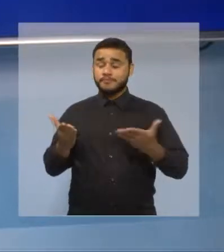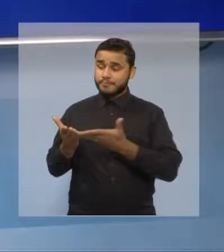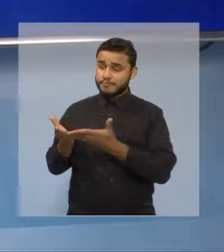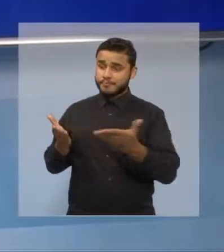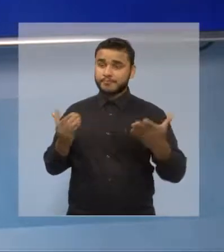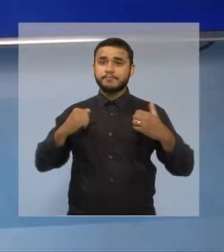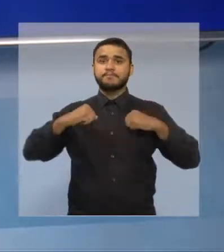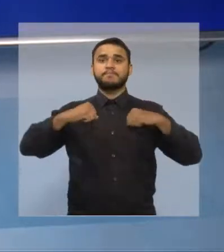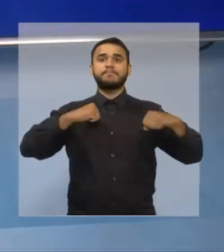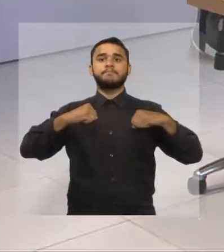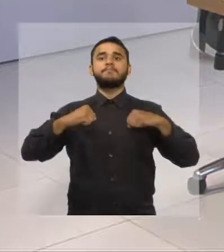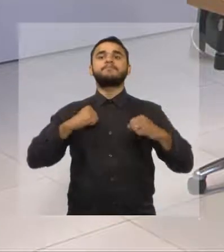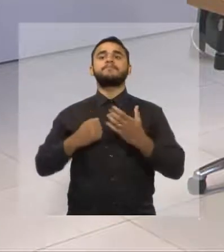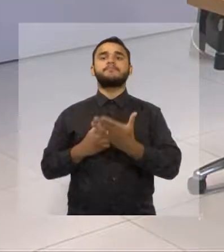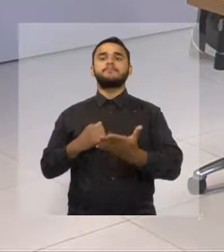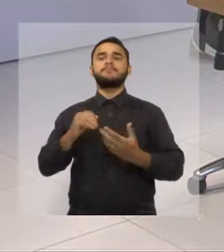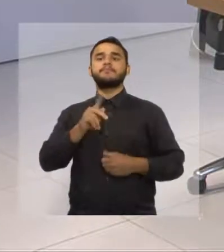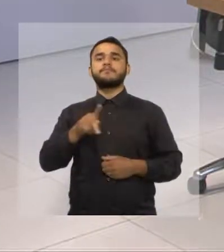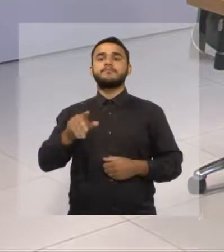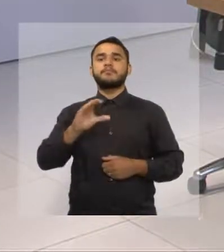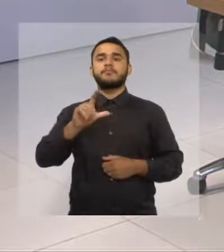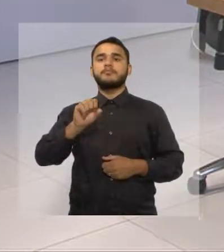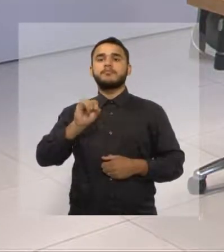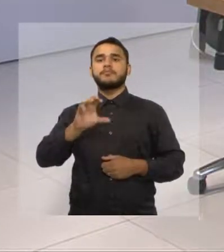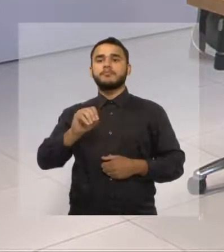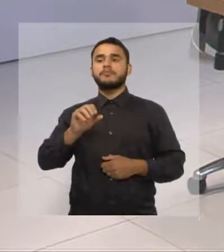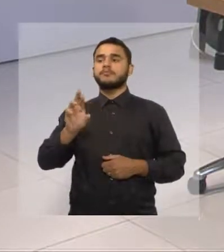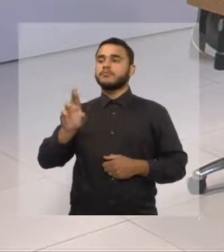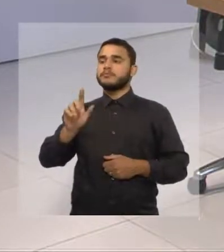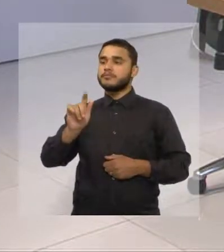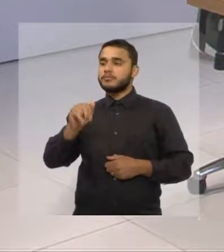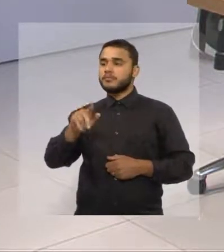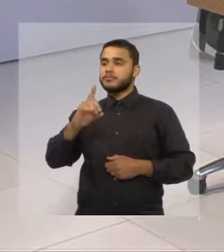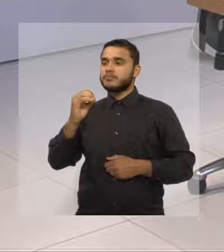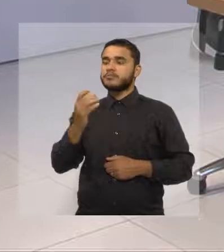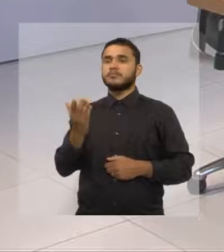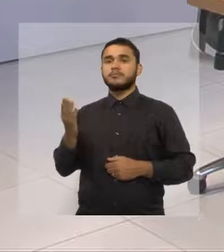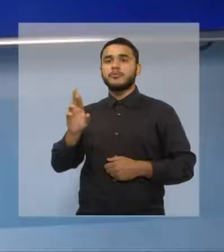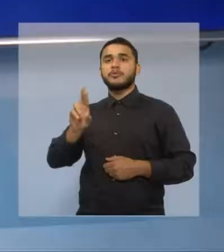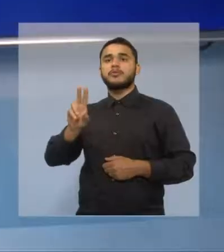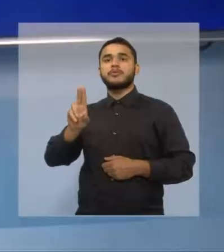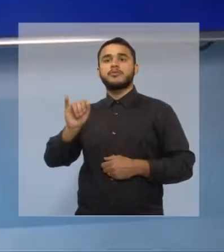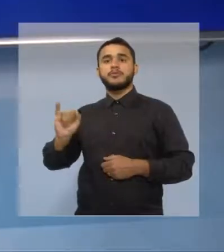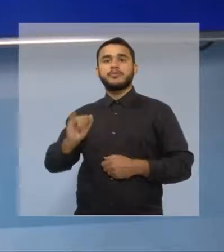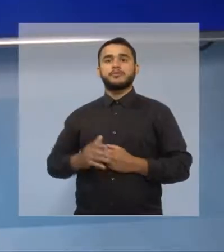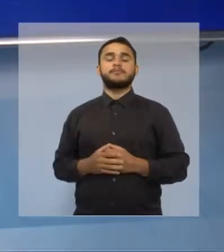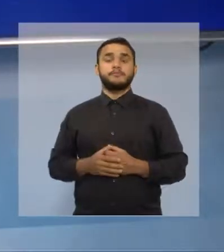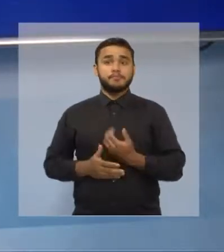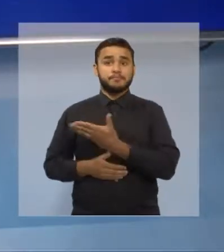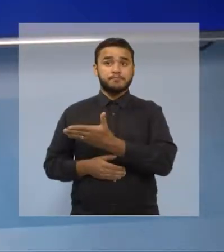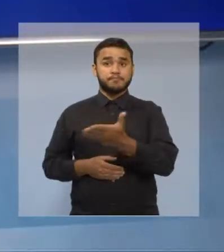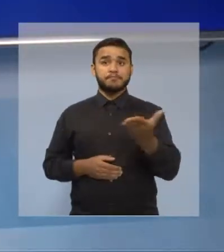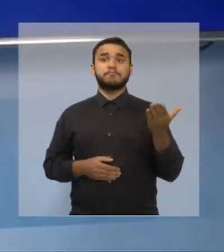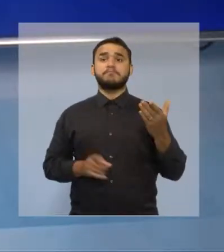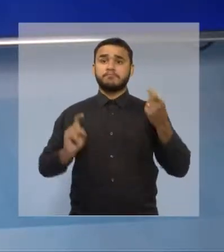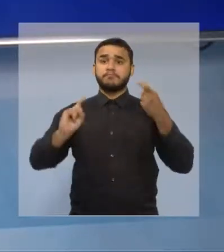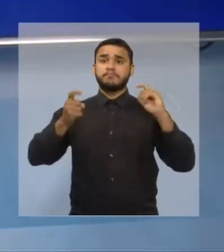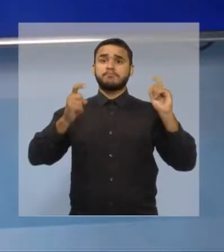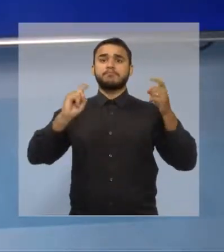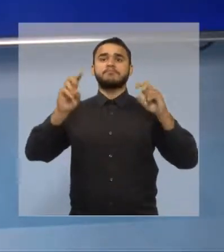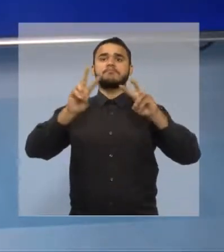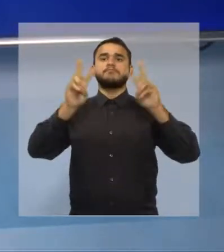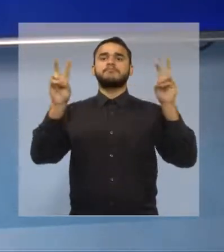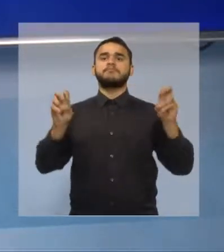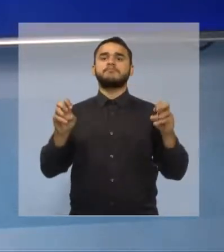recebe hoje como debatedores os professores Clésio Arruda, Reginaldo Vasconcelos e Rui Martinho Rodrigues e vão discutir, obviamente,